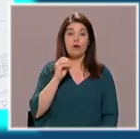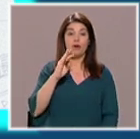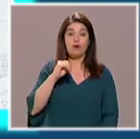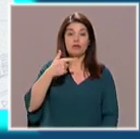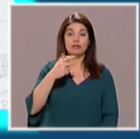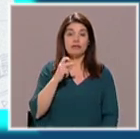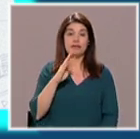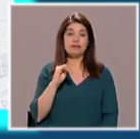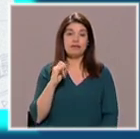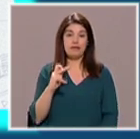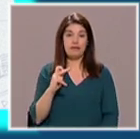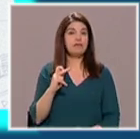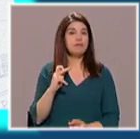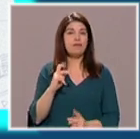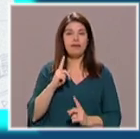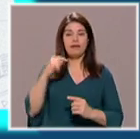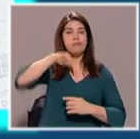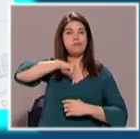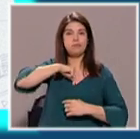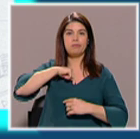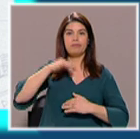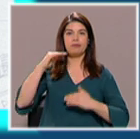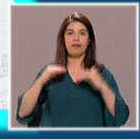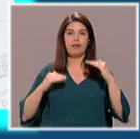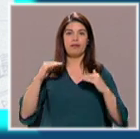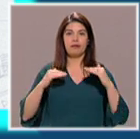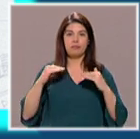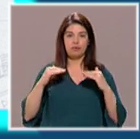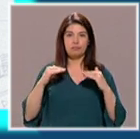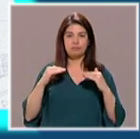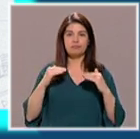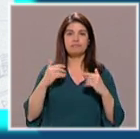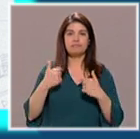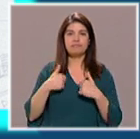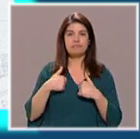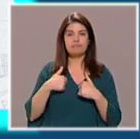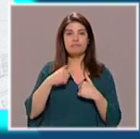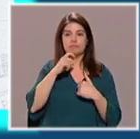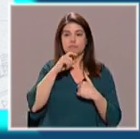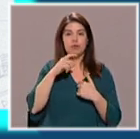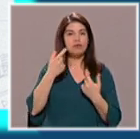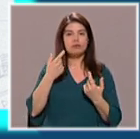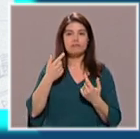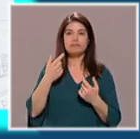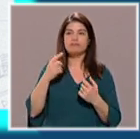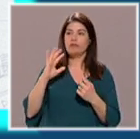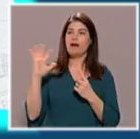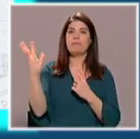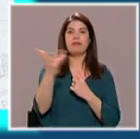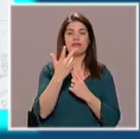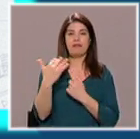que a manutenção do nosso equilíbrio interno, independentemente de pequenas oscilações que possam decorrer no meio